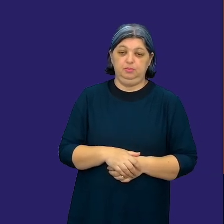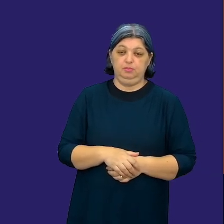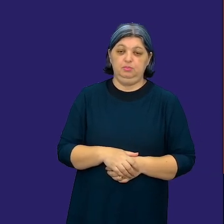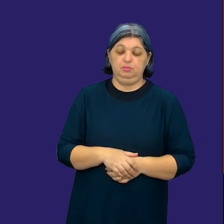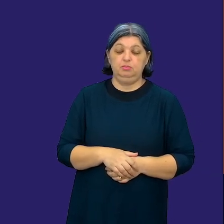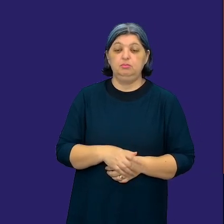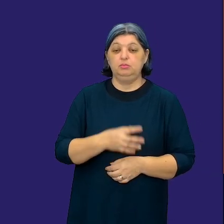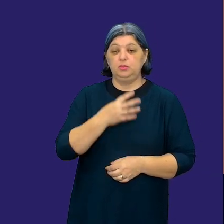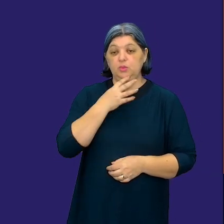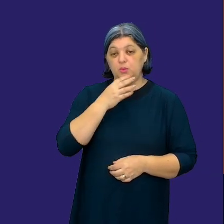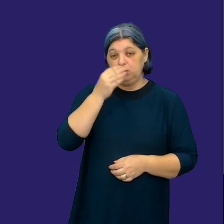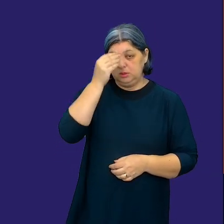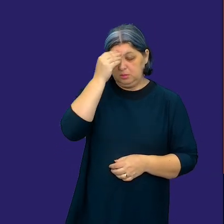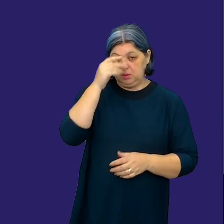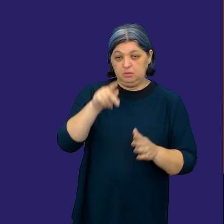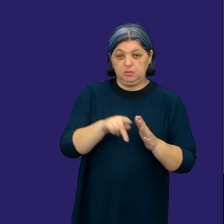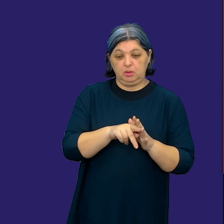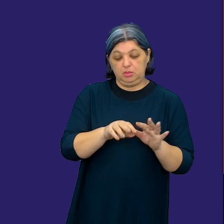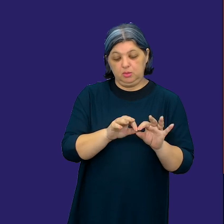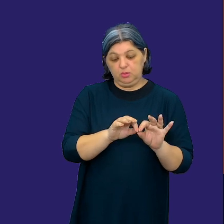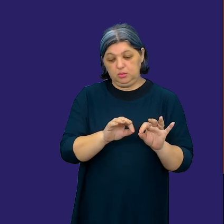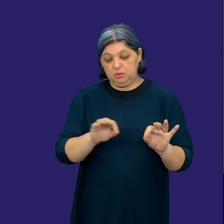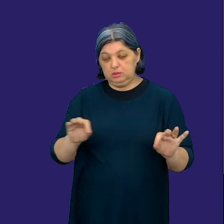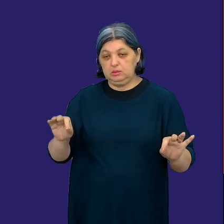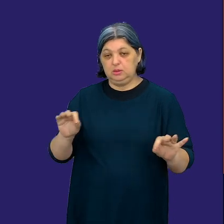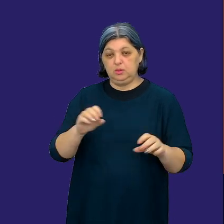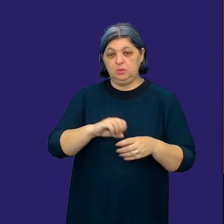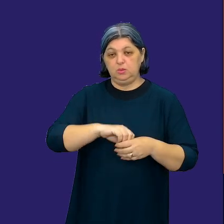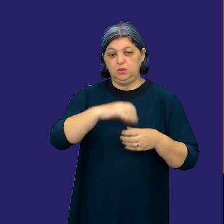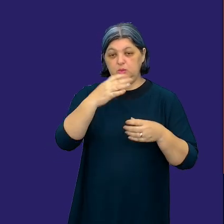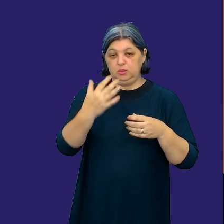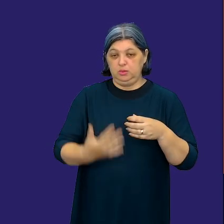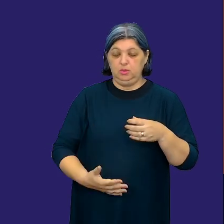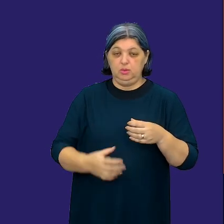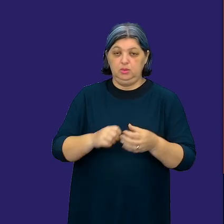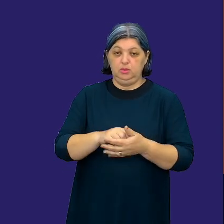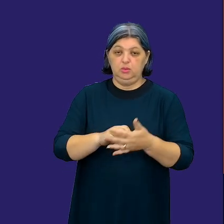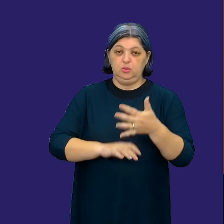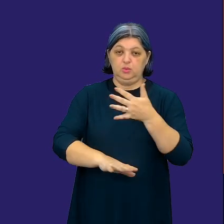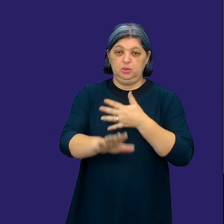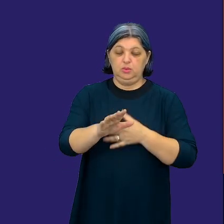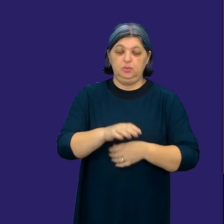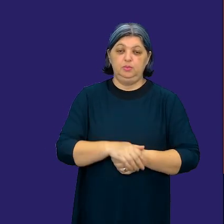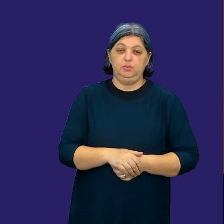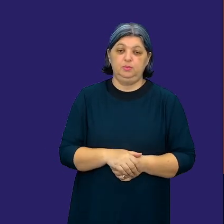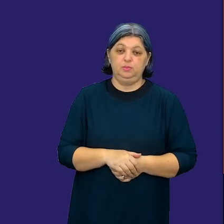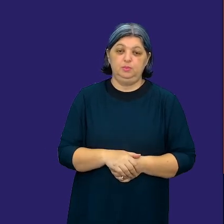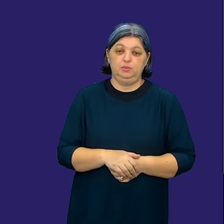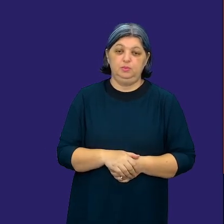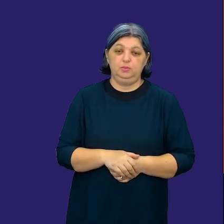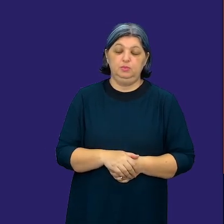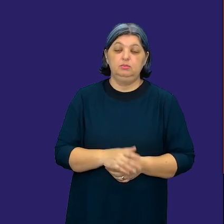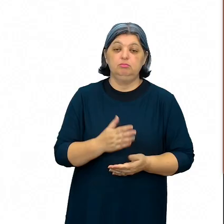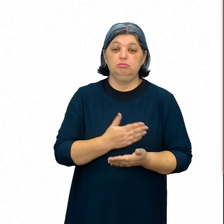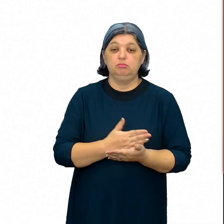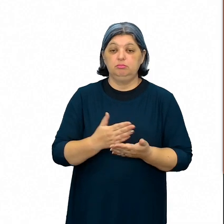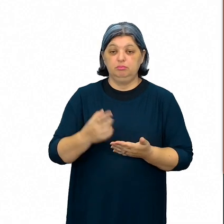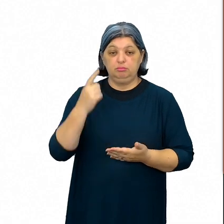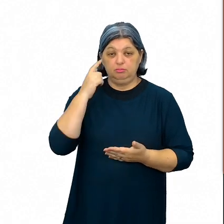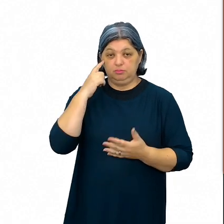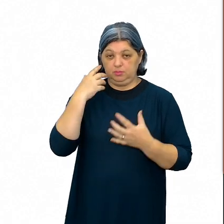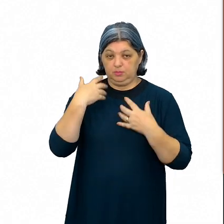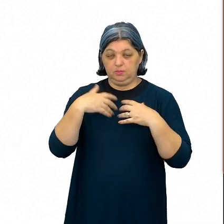trata do conhecimento horizontal do conteúdo e do currículo para que a gente começa então essa reflexão